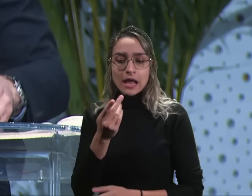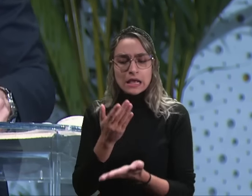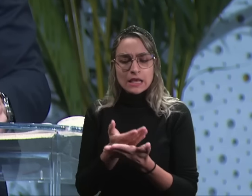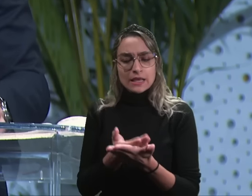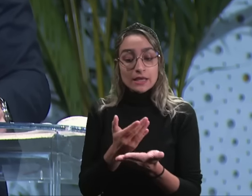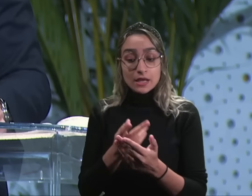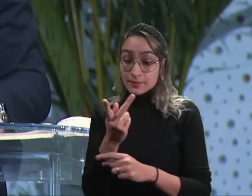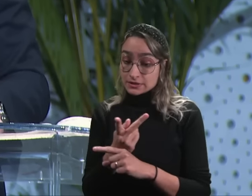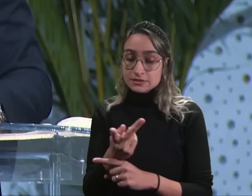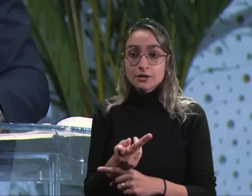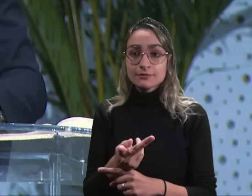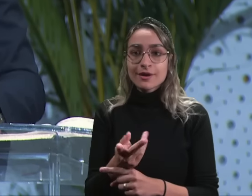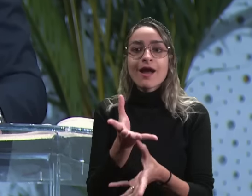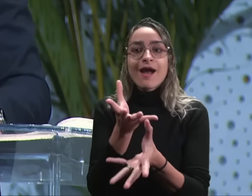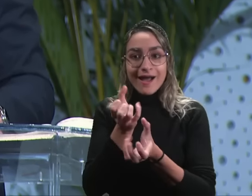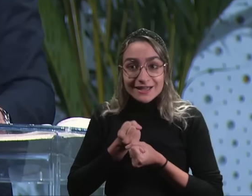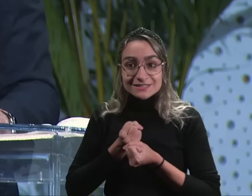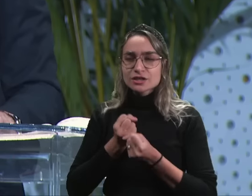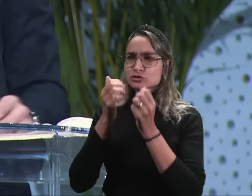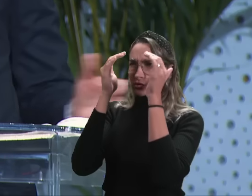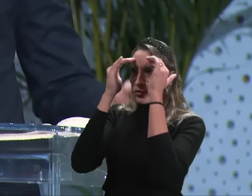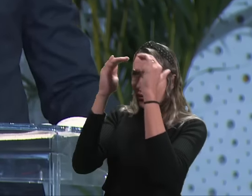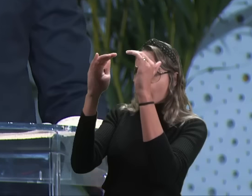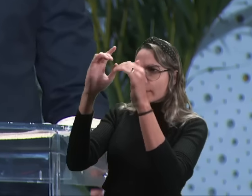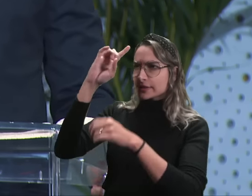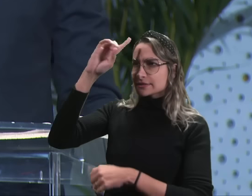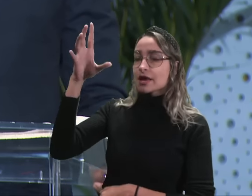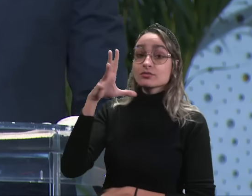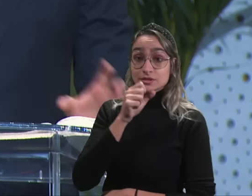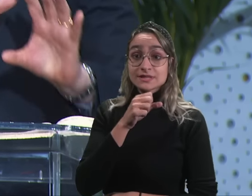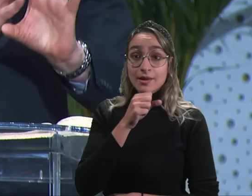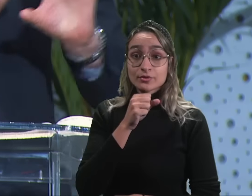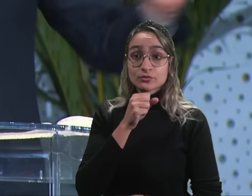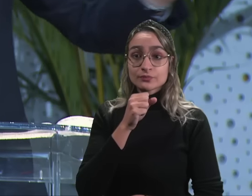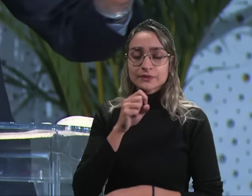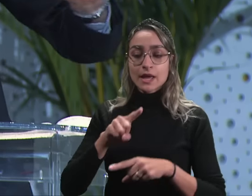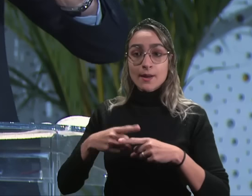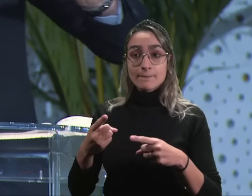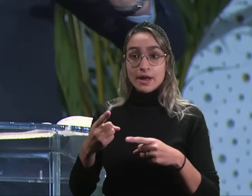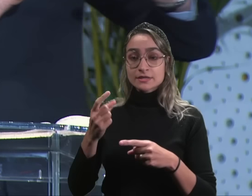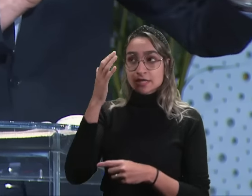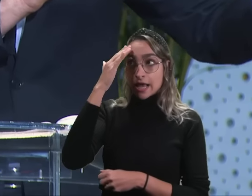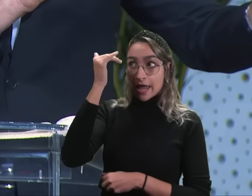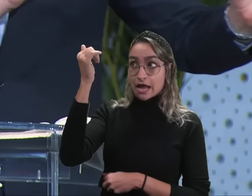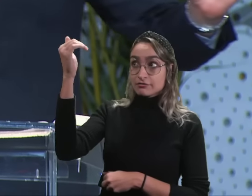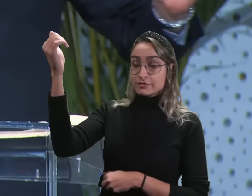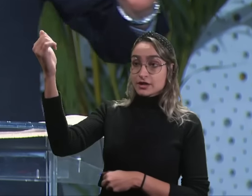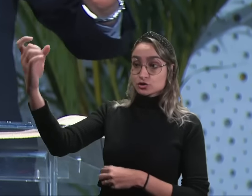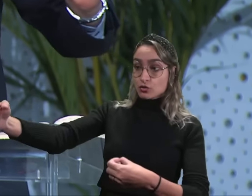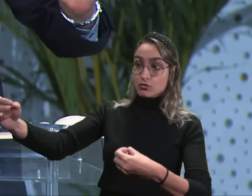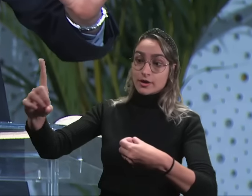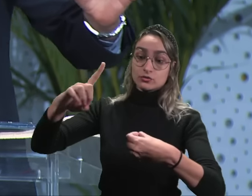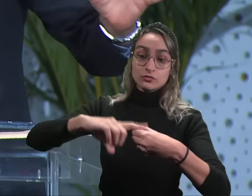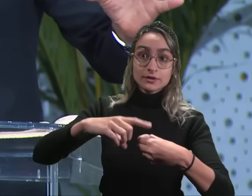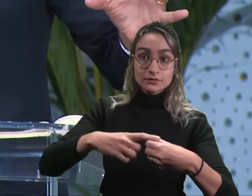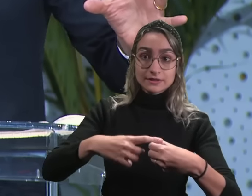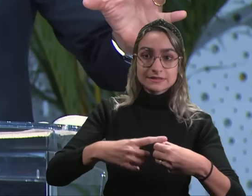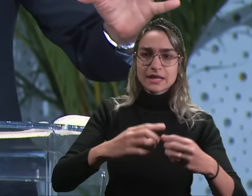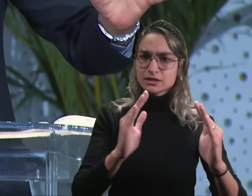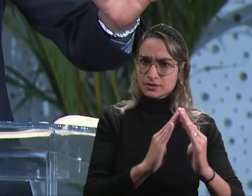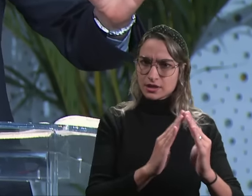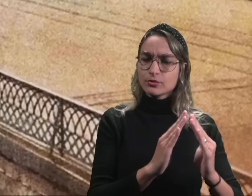estava voltando paraa sua cidade eh New bedford e tem uma ponte entre New bedford e fa Heaven